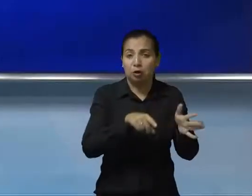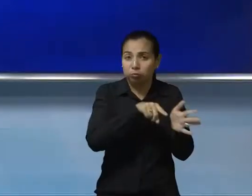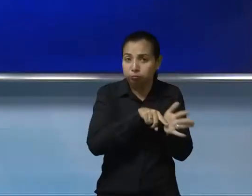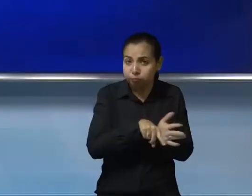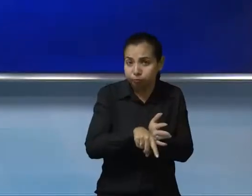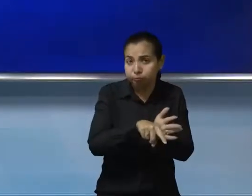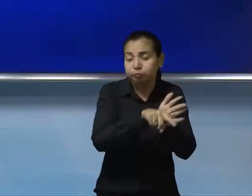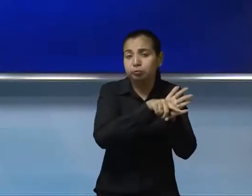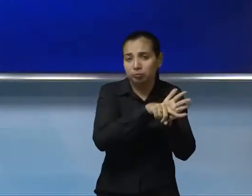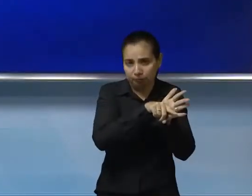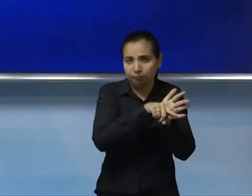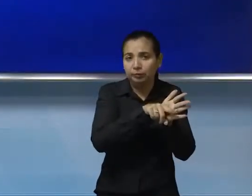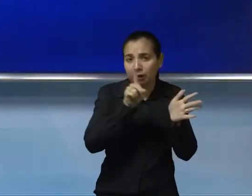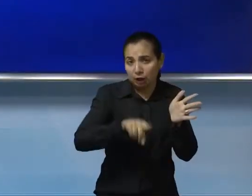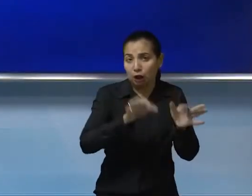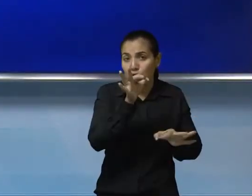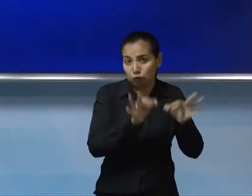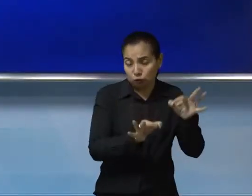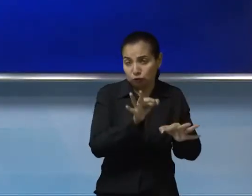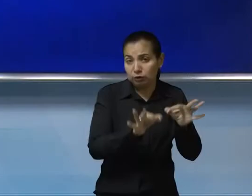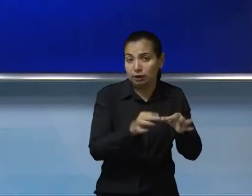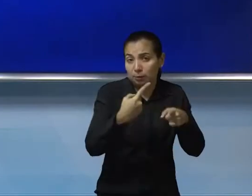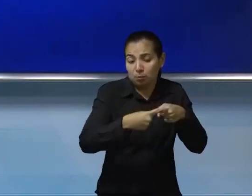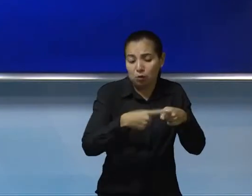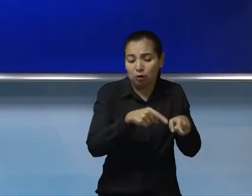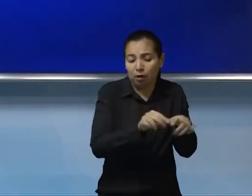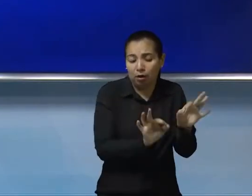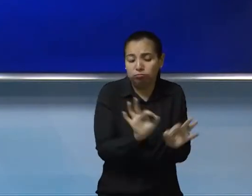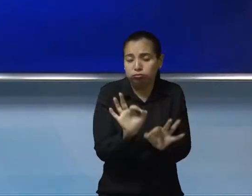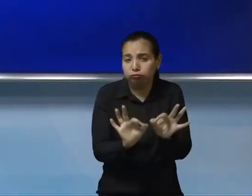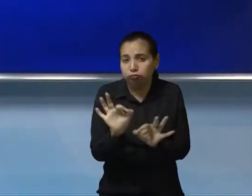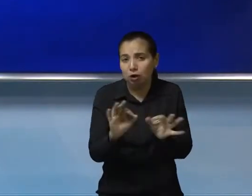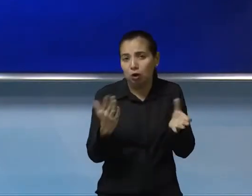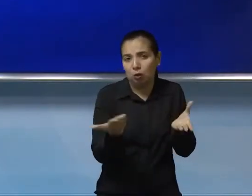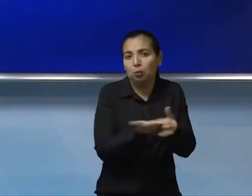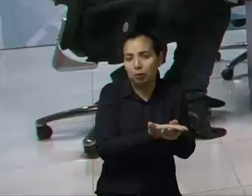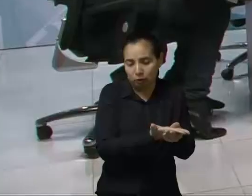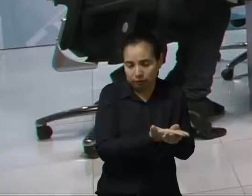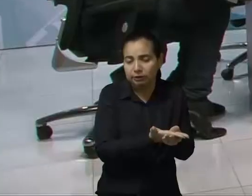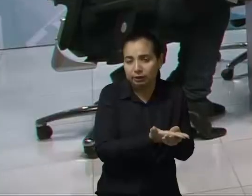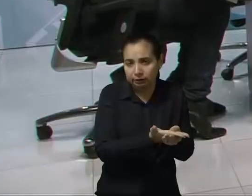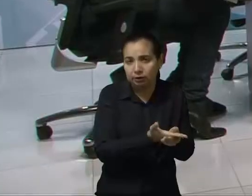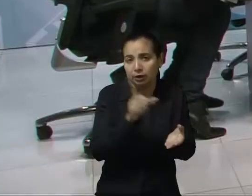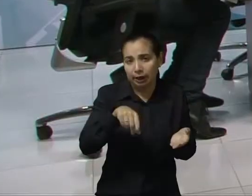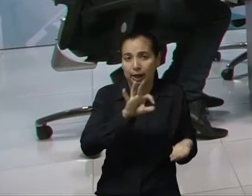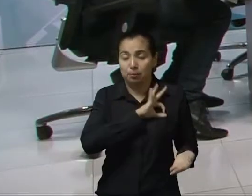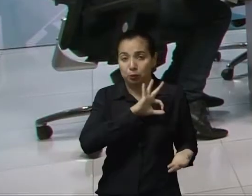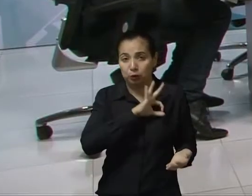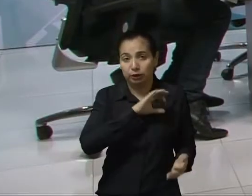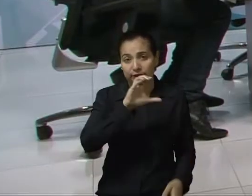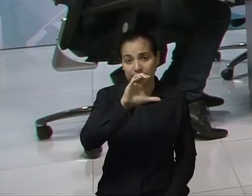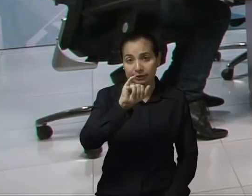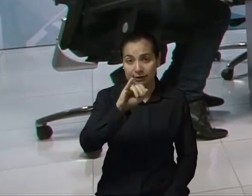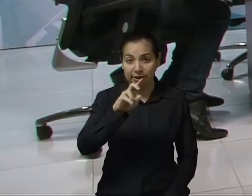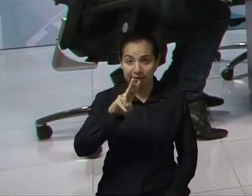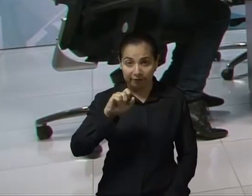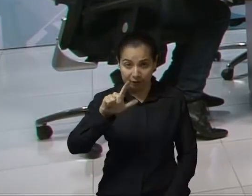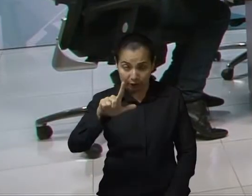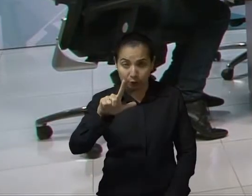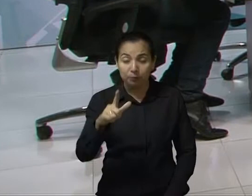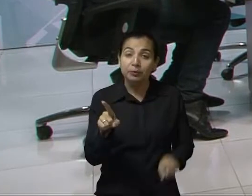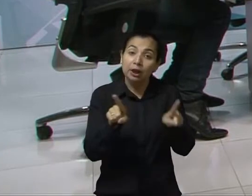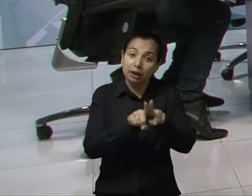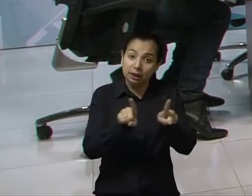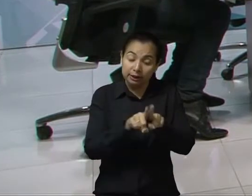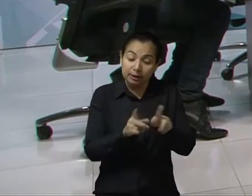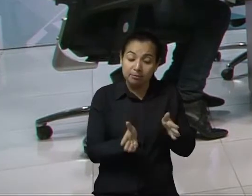polícia, que é chamada de judiciária, porque ela prepara o processo. Polícia Civil. Isso, que é a Polícia Civil, a Polícia Judiciária. E nós